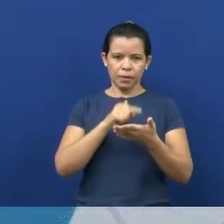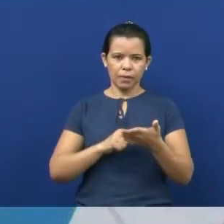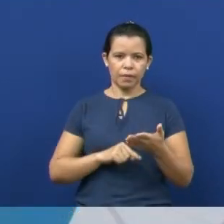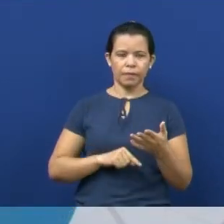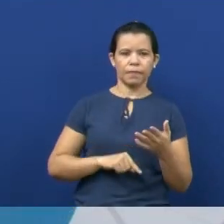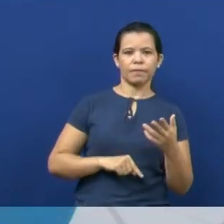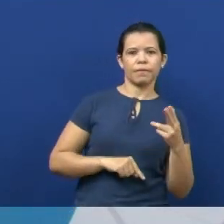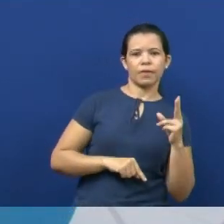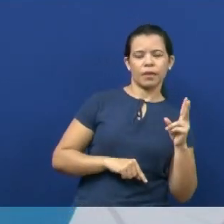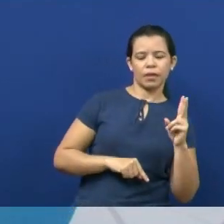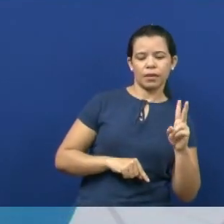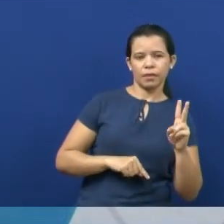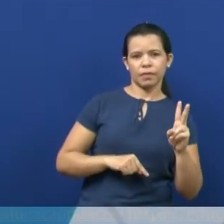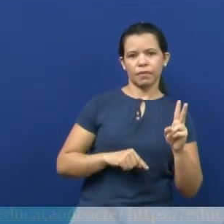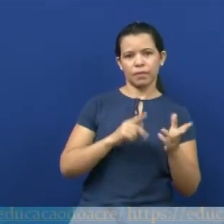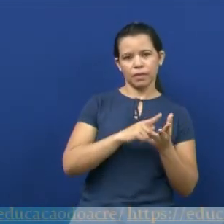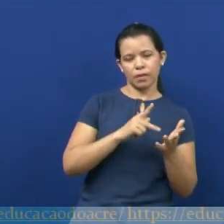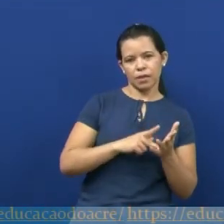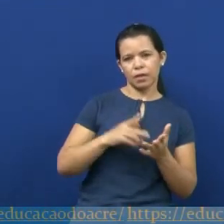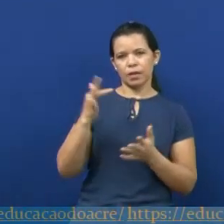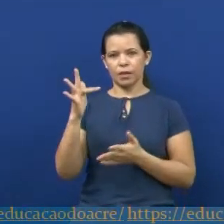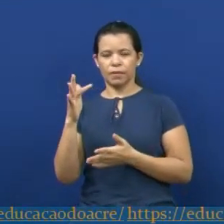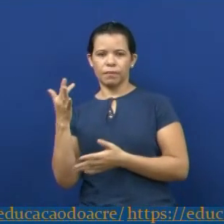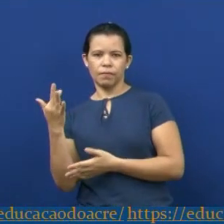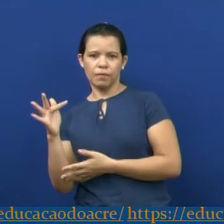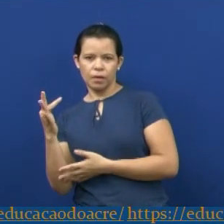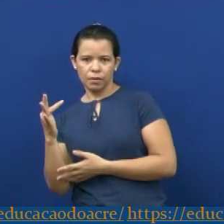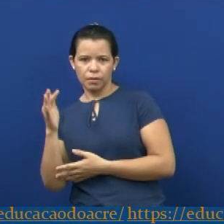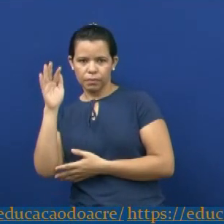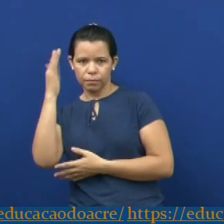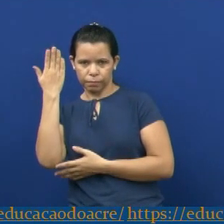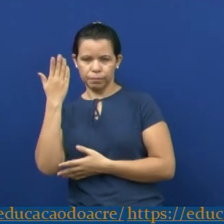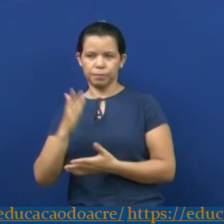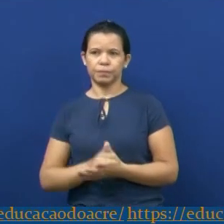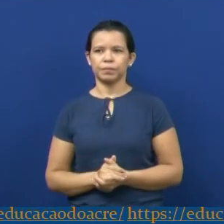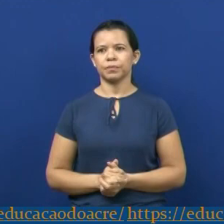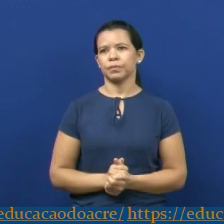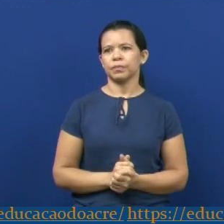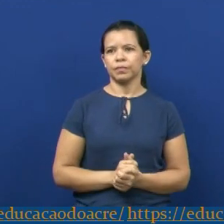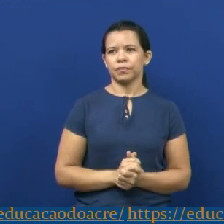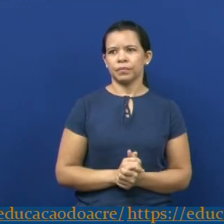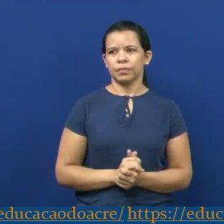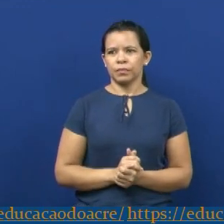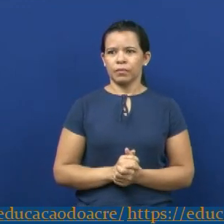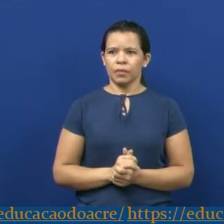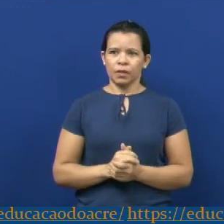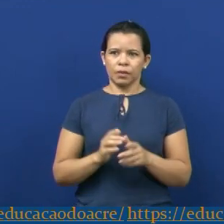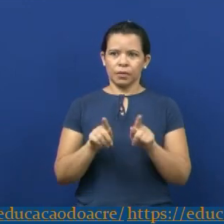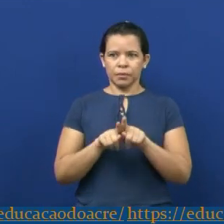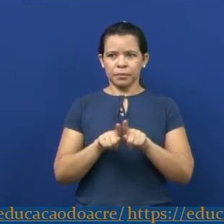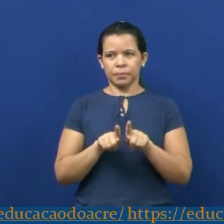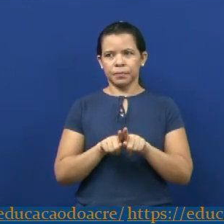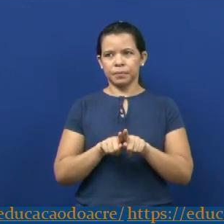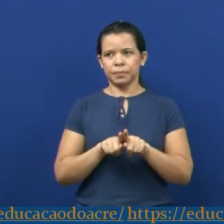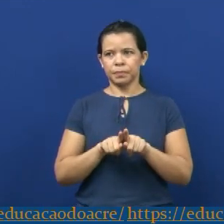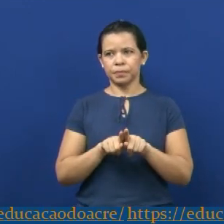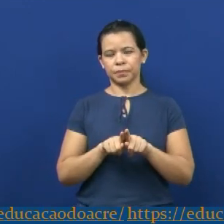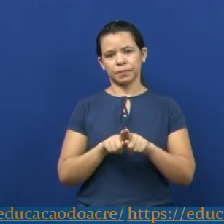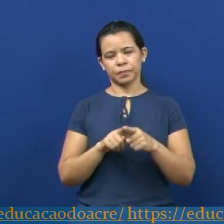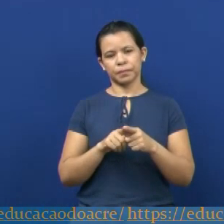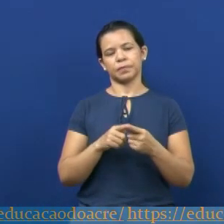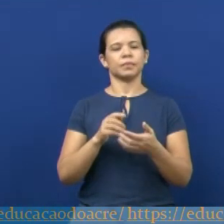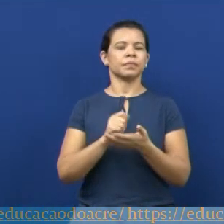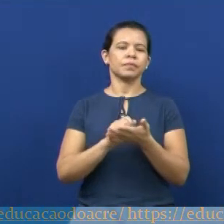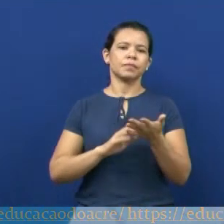tá? E no 3, vocês vão fazer esse comparativo também, tá? Marcar aí o que é certo e o que é